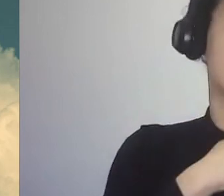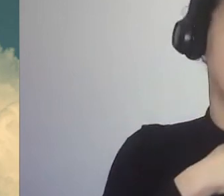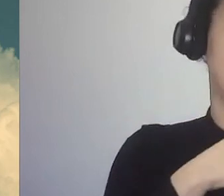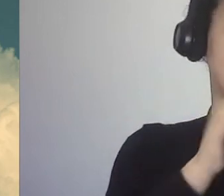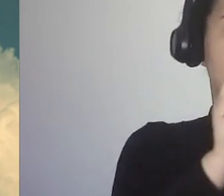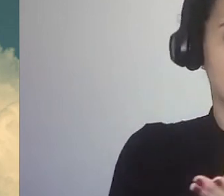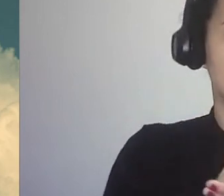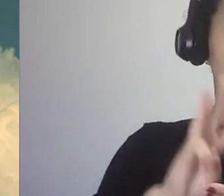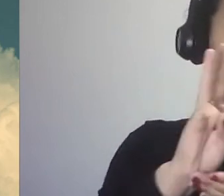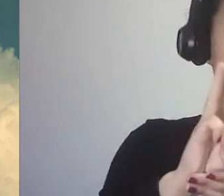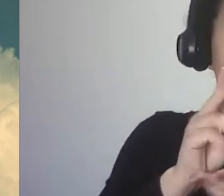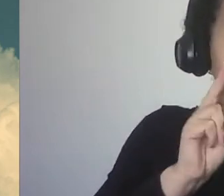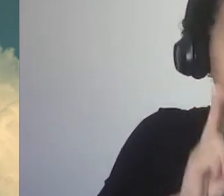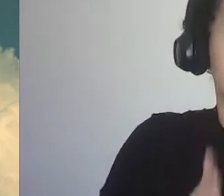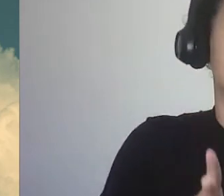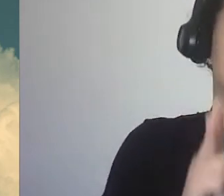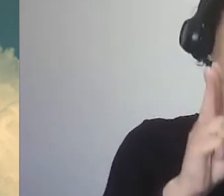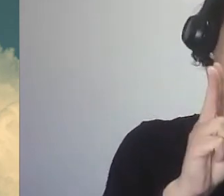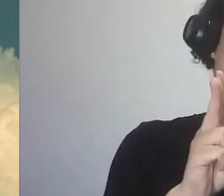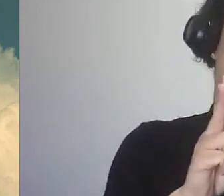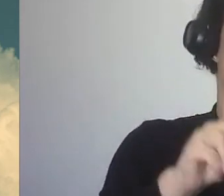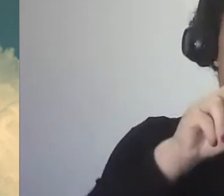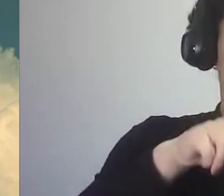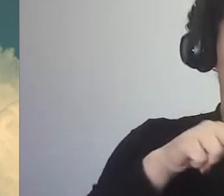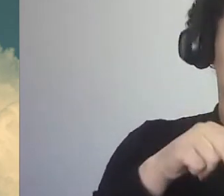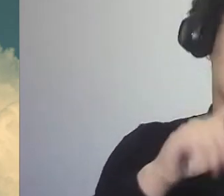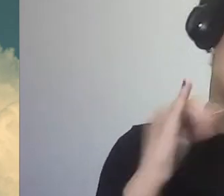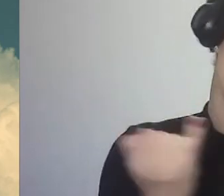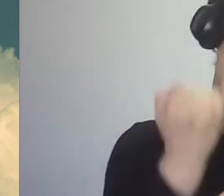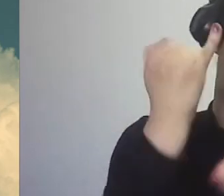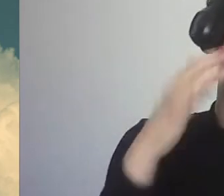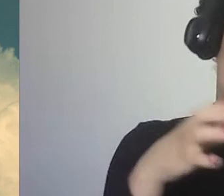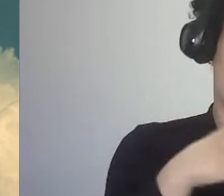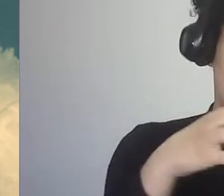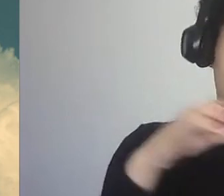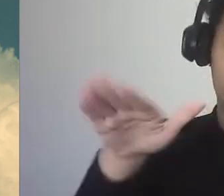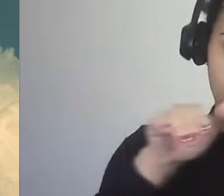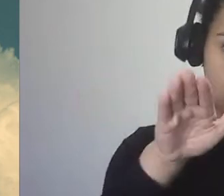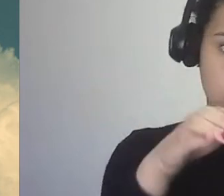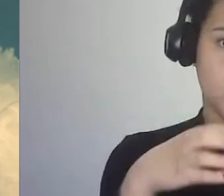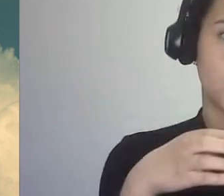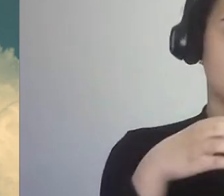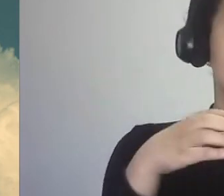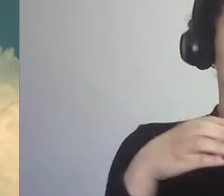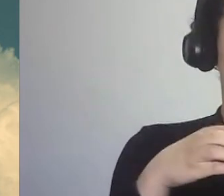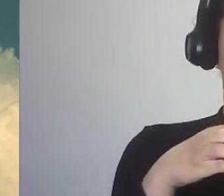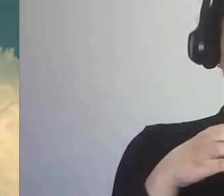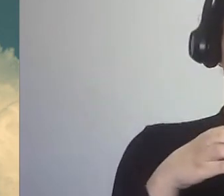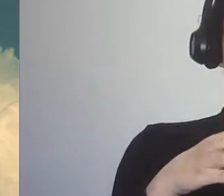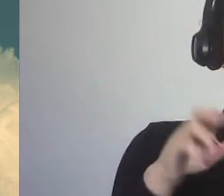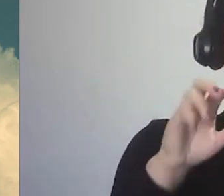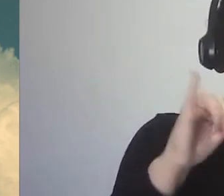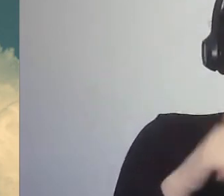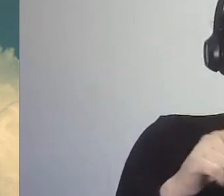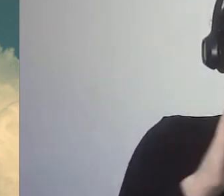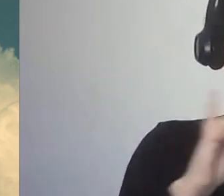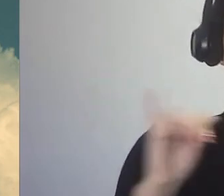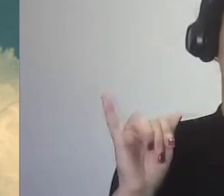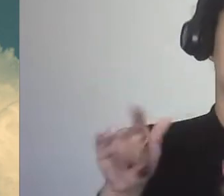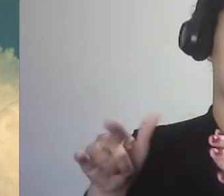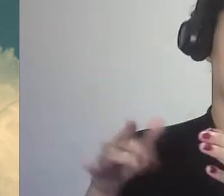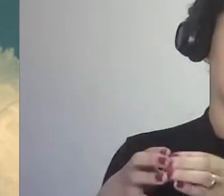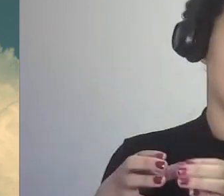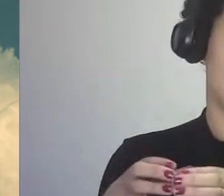É frequente que nossos times tenham pessoas que eventualmente fica em sobreaviso por exemplo tá aí de novo é muito sensível